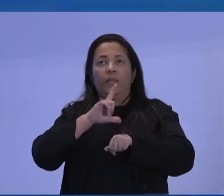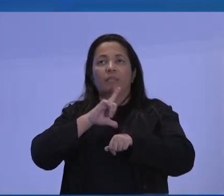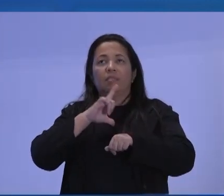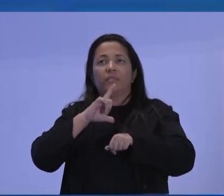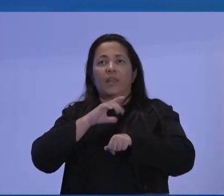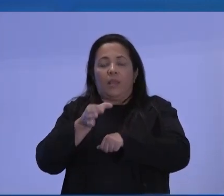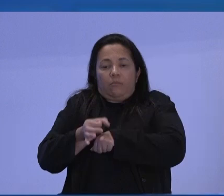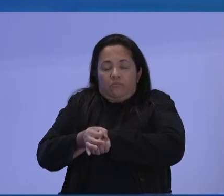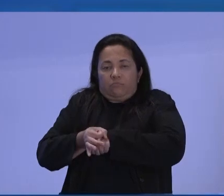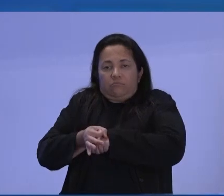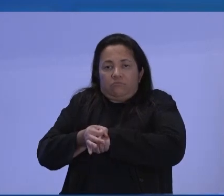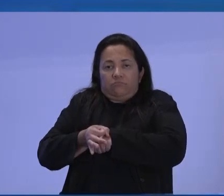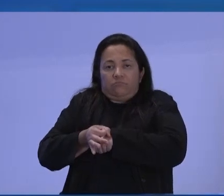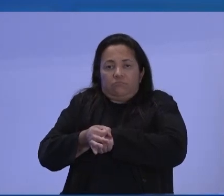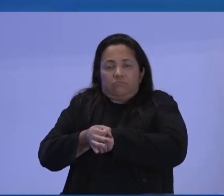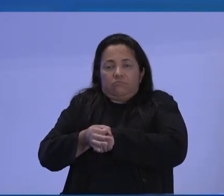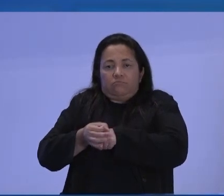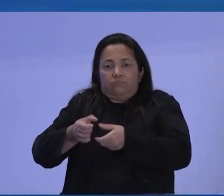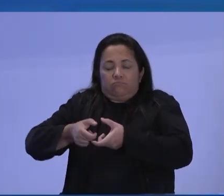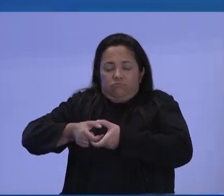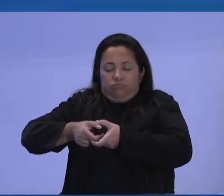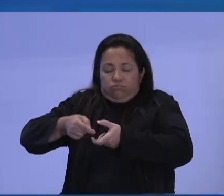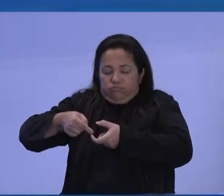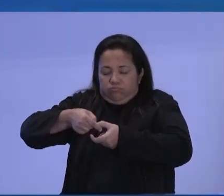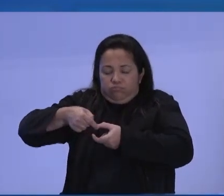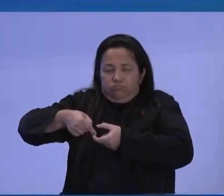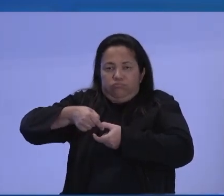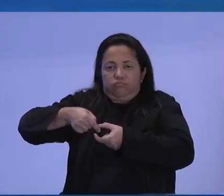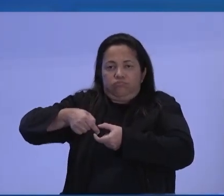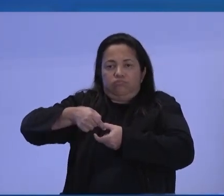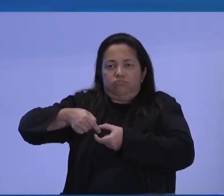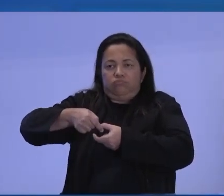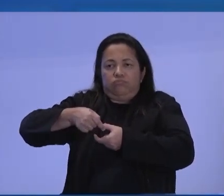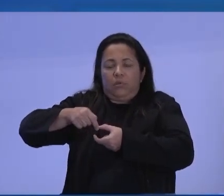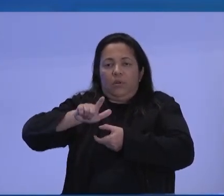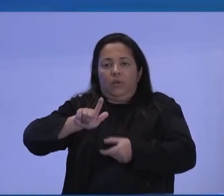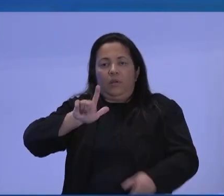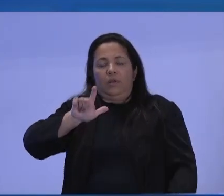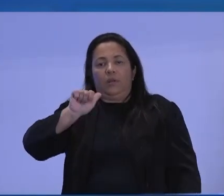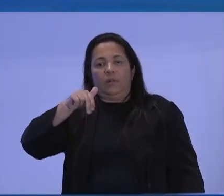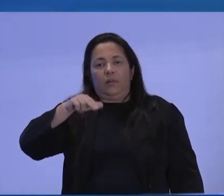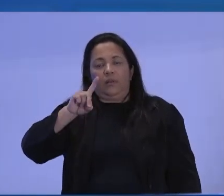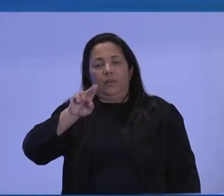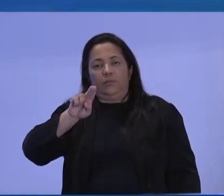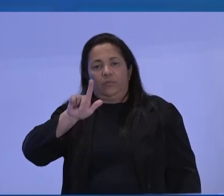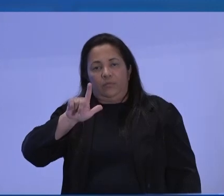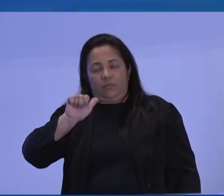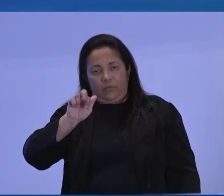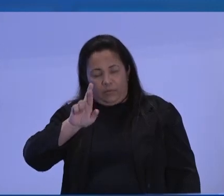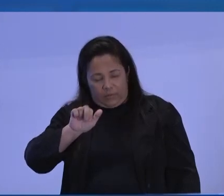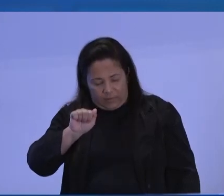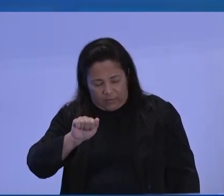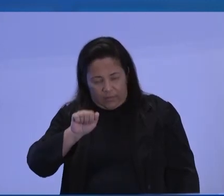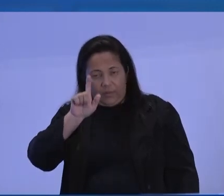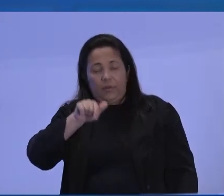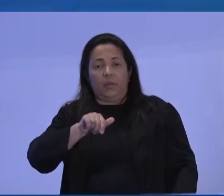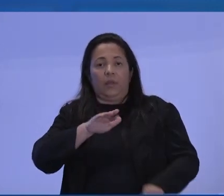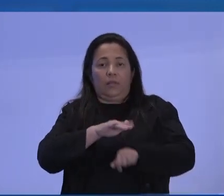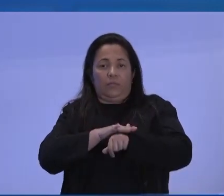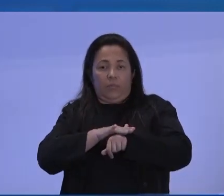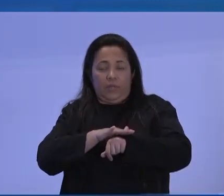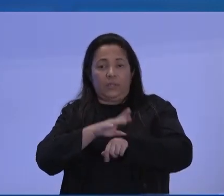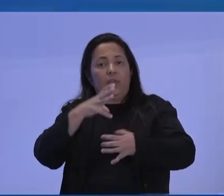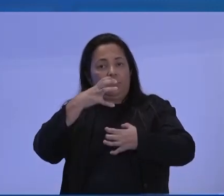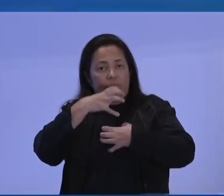se espalham e formam anéis, por isso chamado anular, doença benigna,